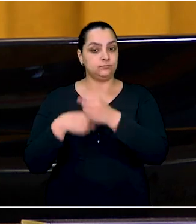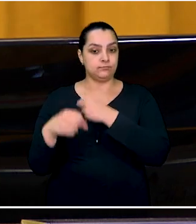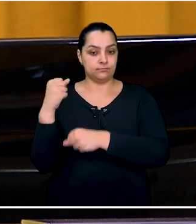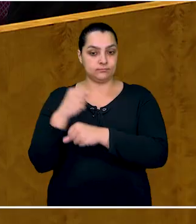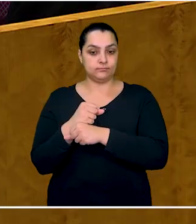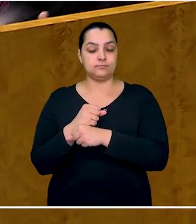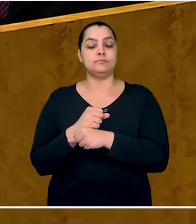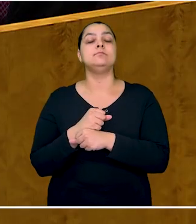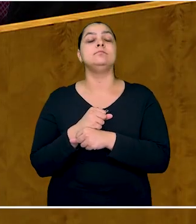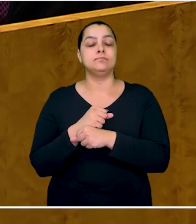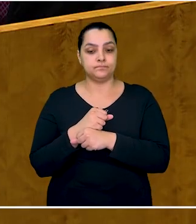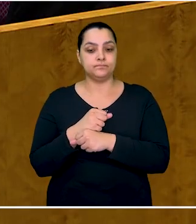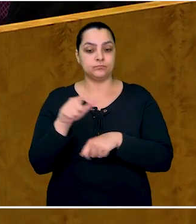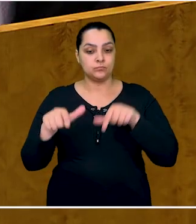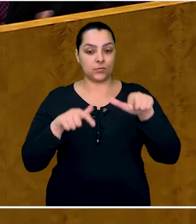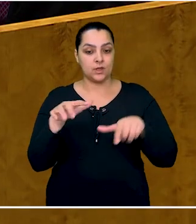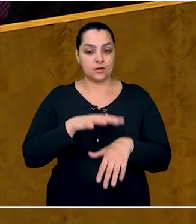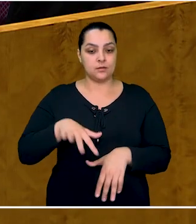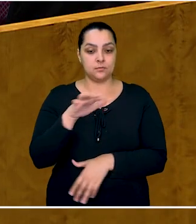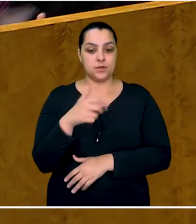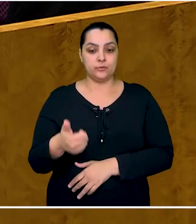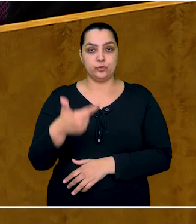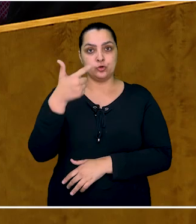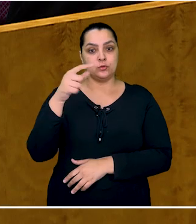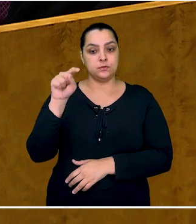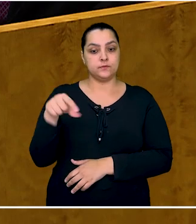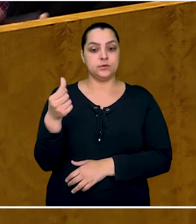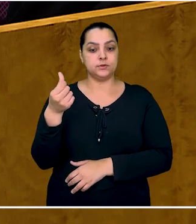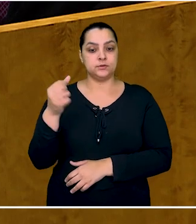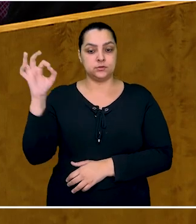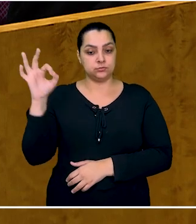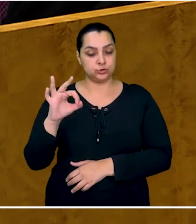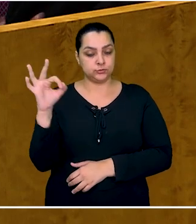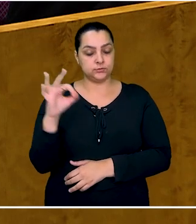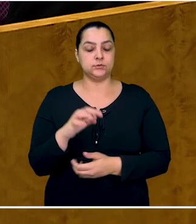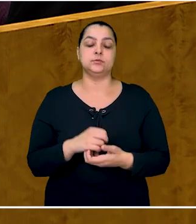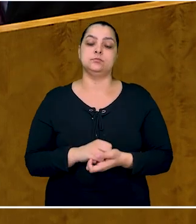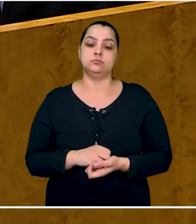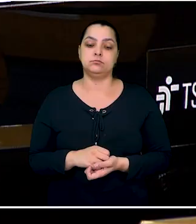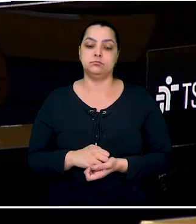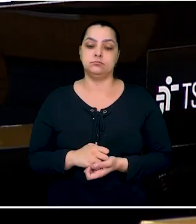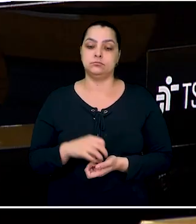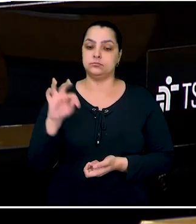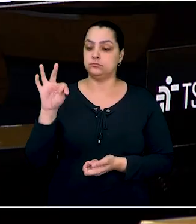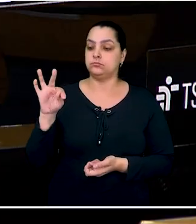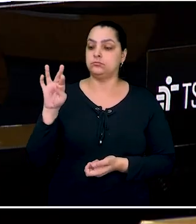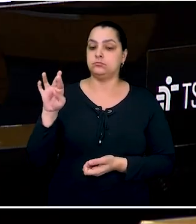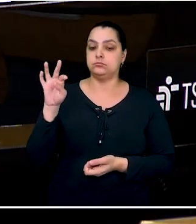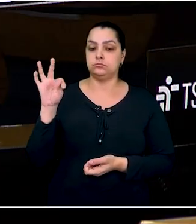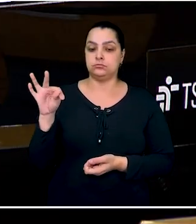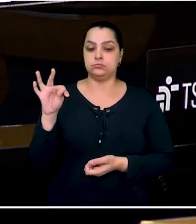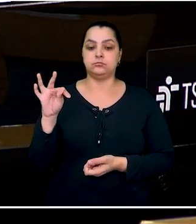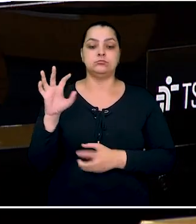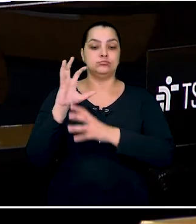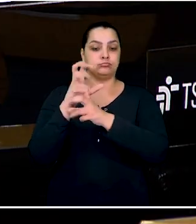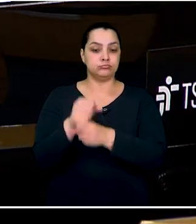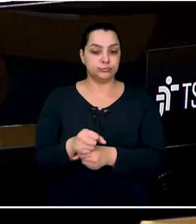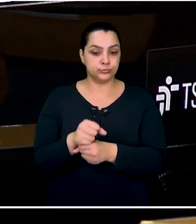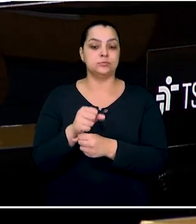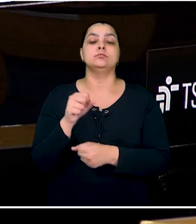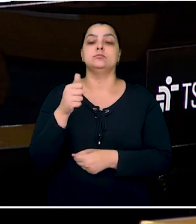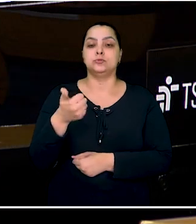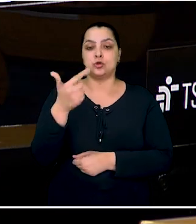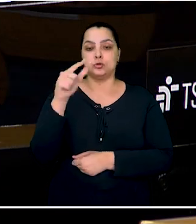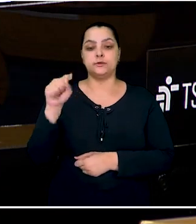ano passado. Nas varas do trabalho, o aumento foi de 12,6%. Nos tribunais regionais do trabalho, o incremento foi